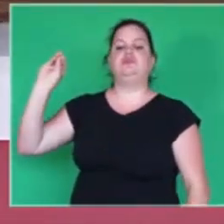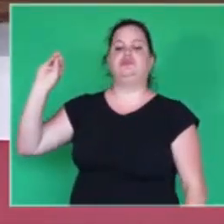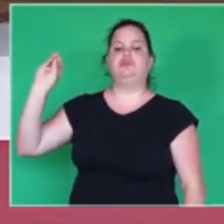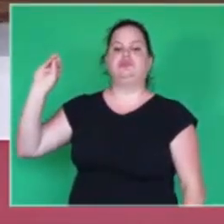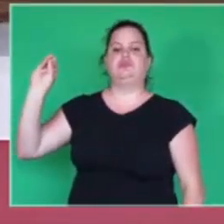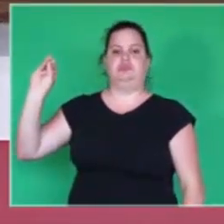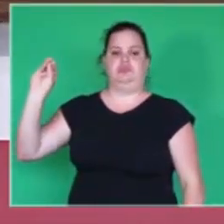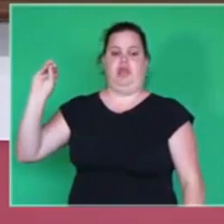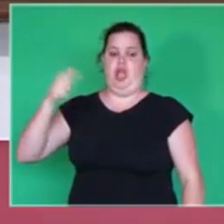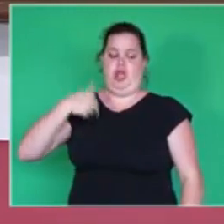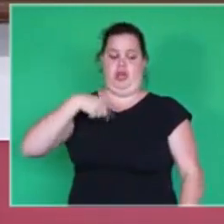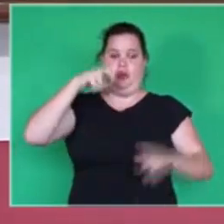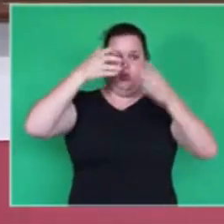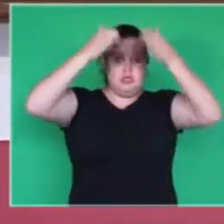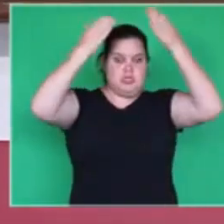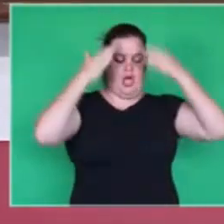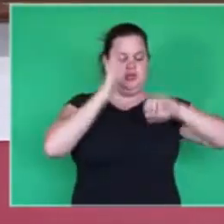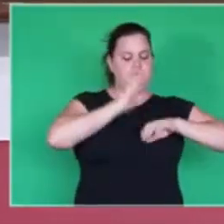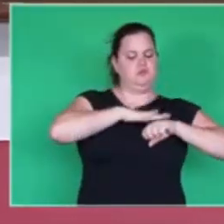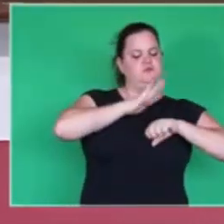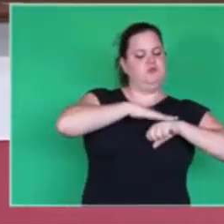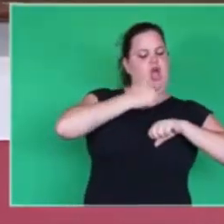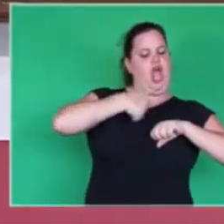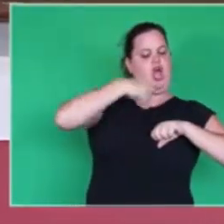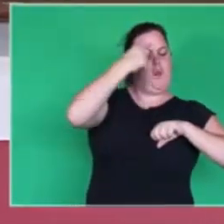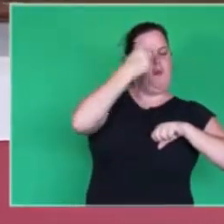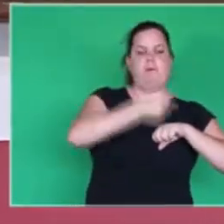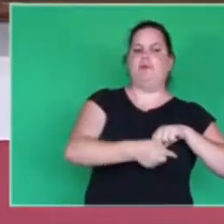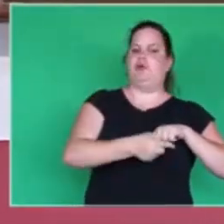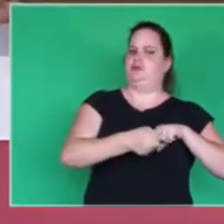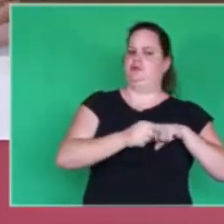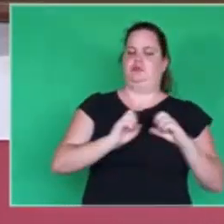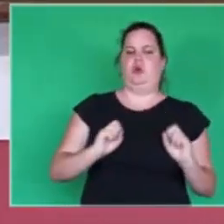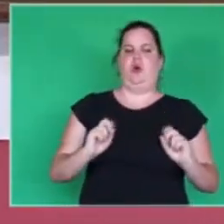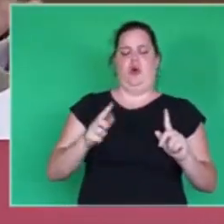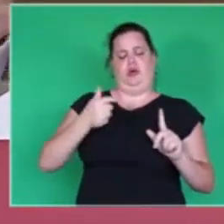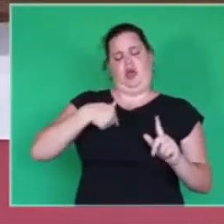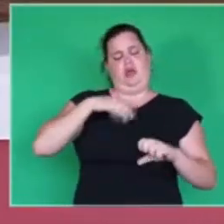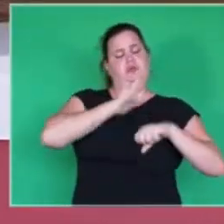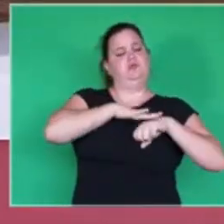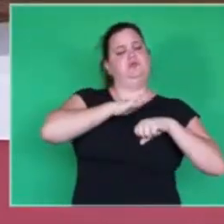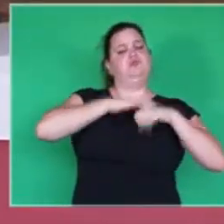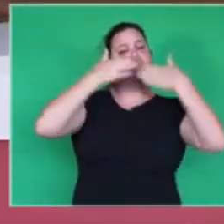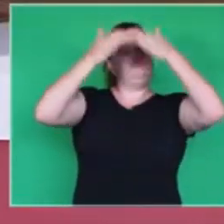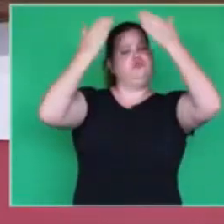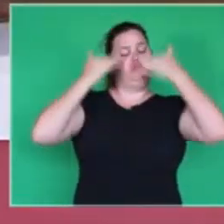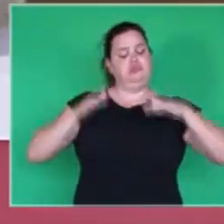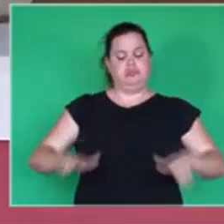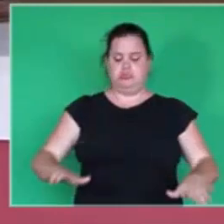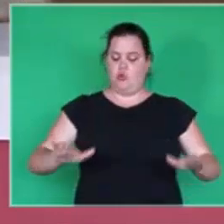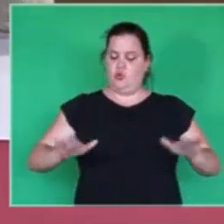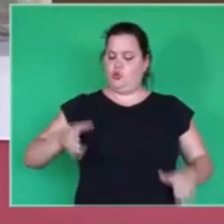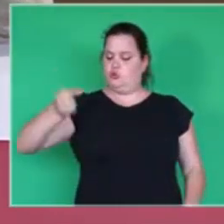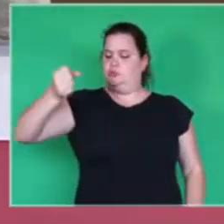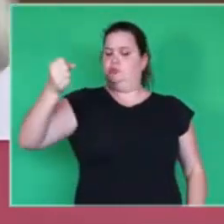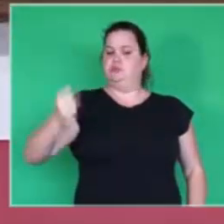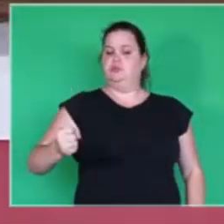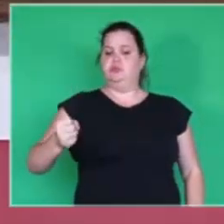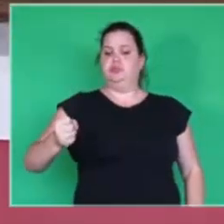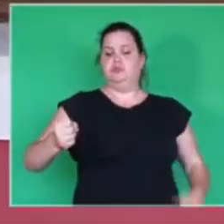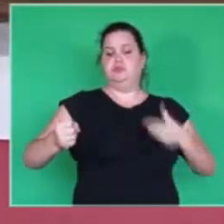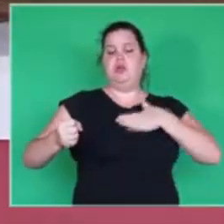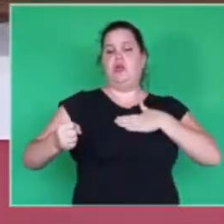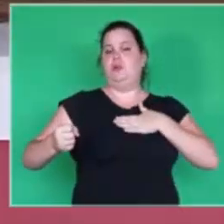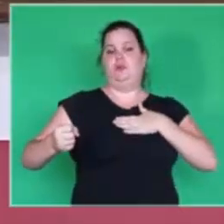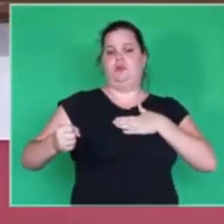posição e aí está acabado. Aquilo, eu sou o rei, eu mando. Essa ideia sempre do